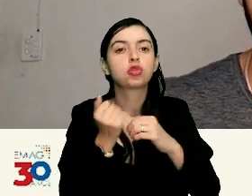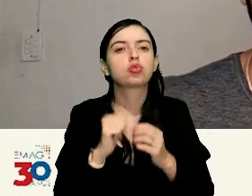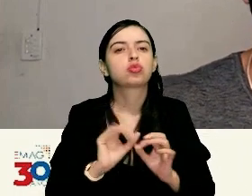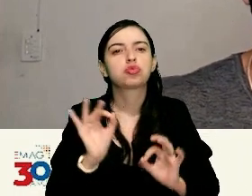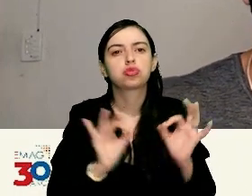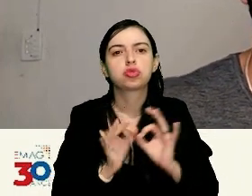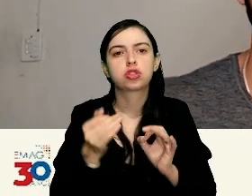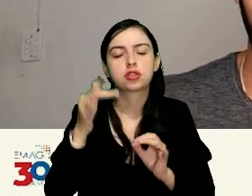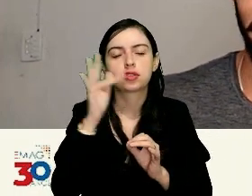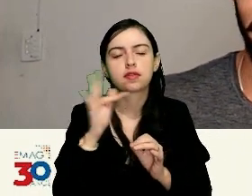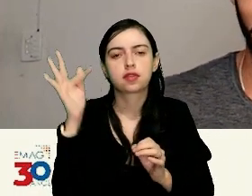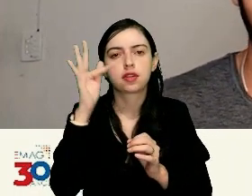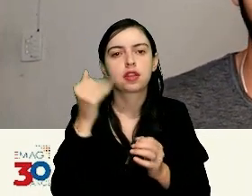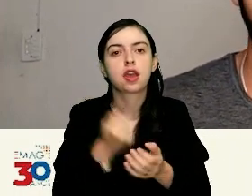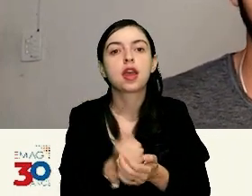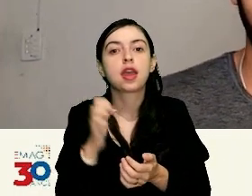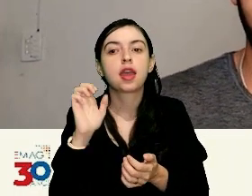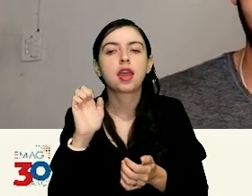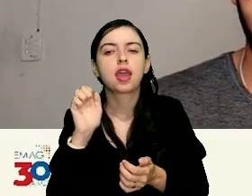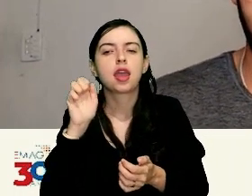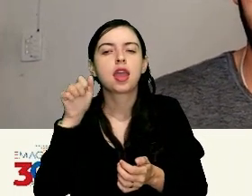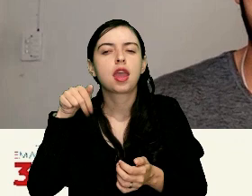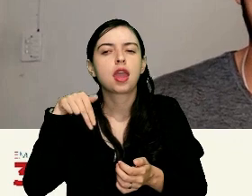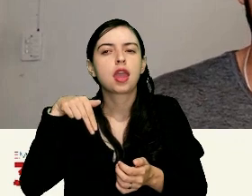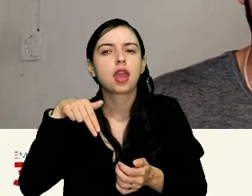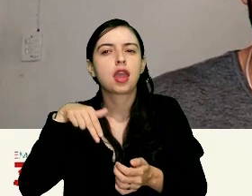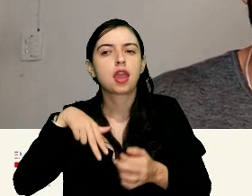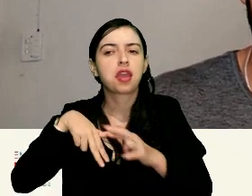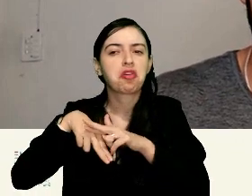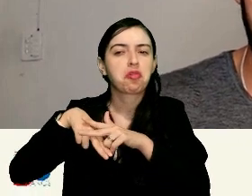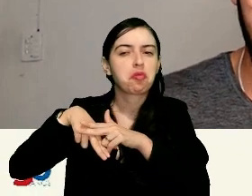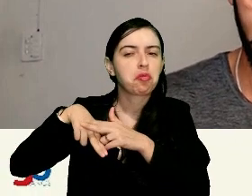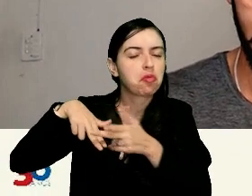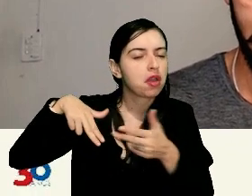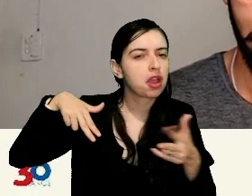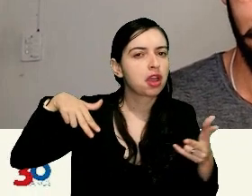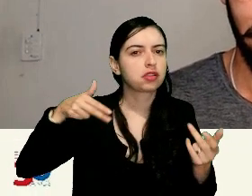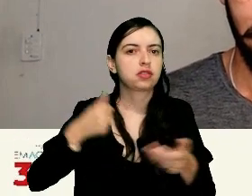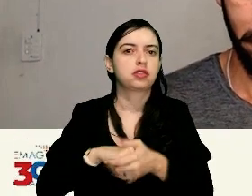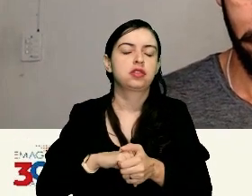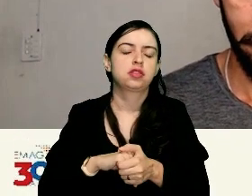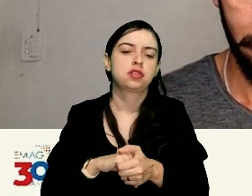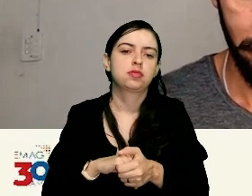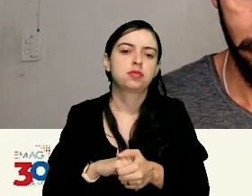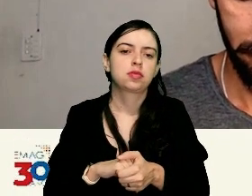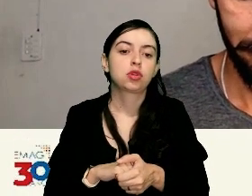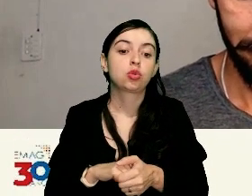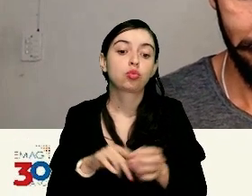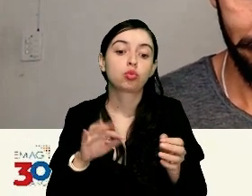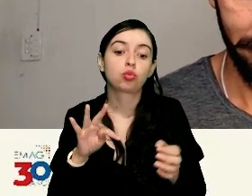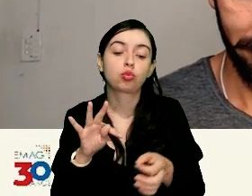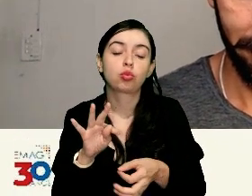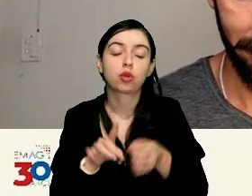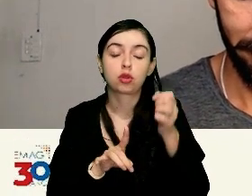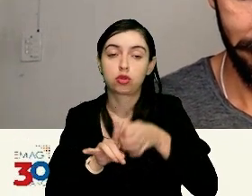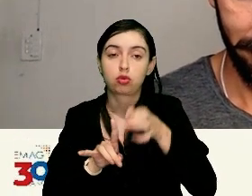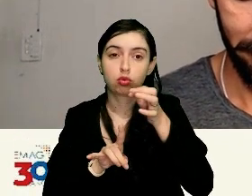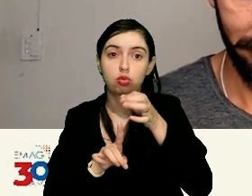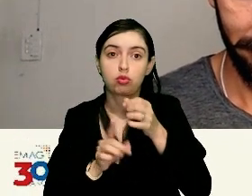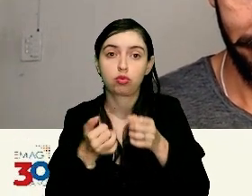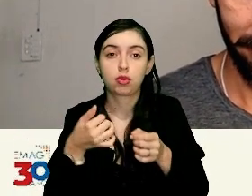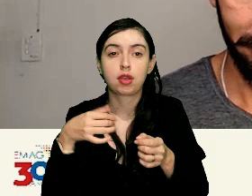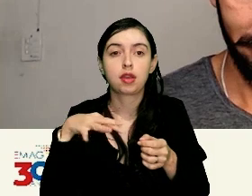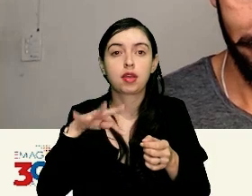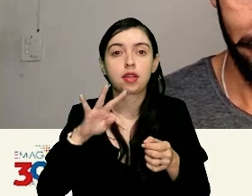de Gênero, ambos presididos pela doutora Terezinha Caserta, desembargadora Terezinha